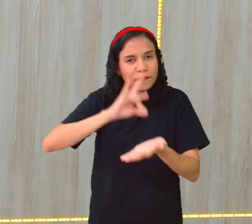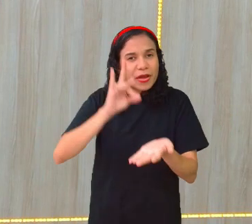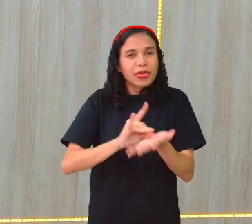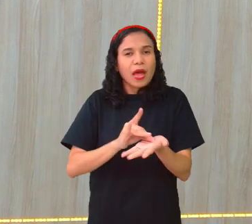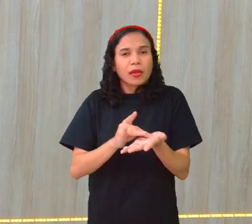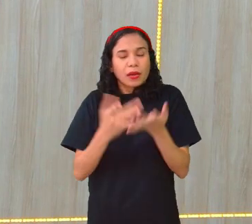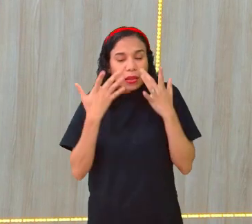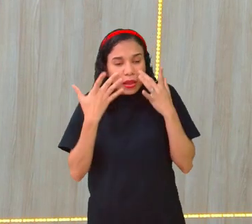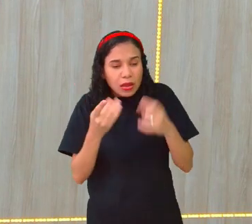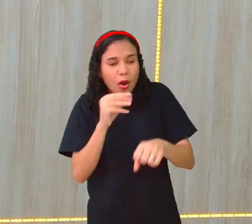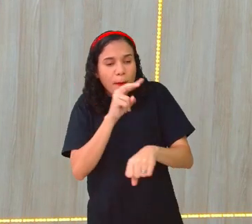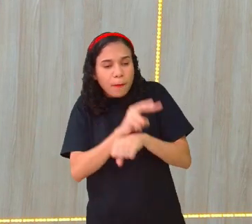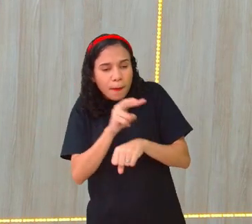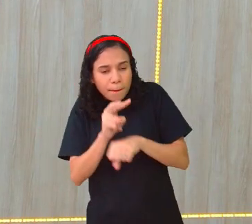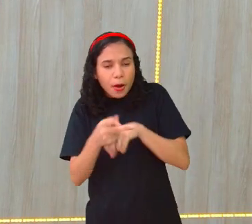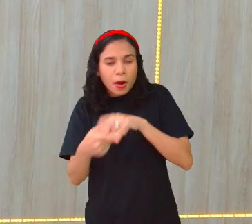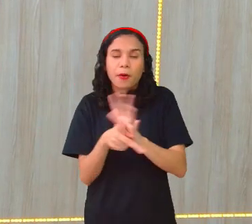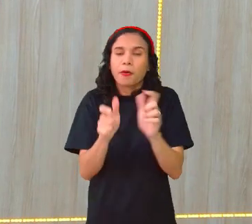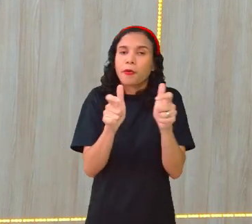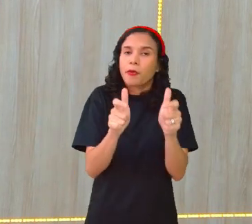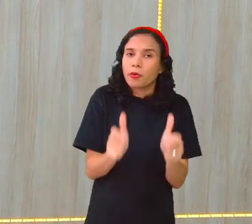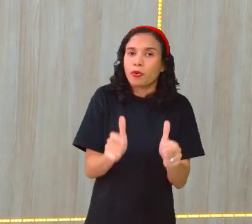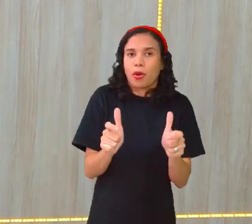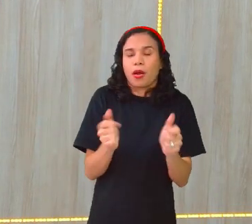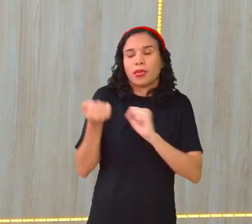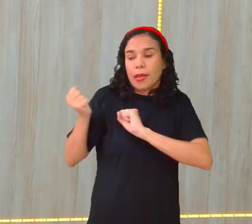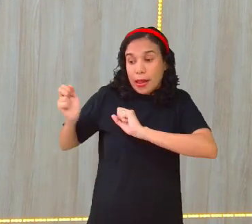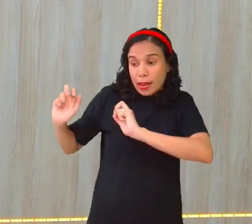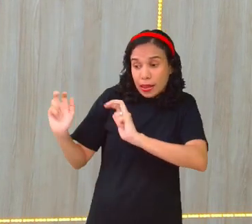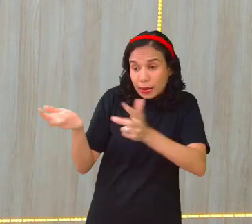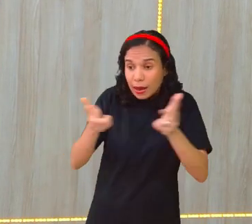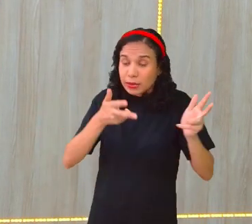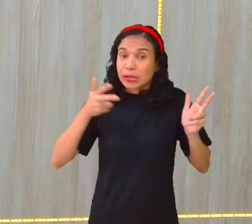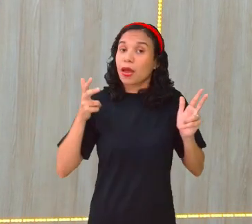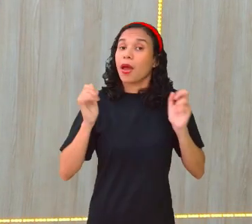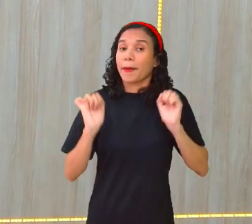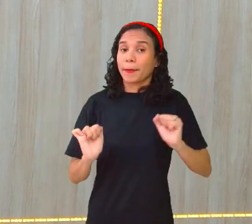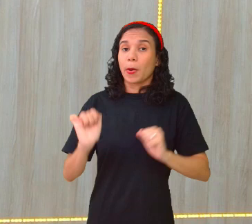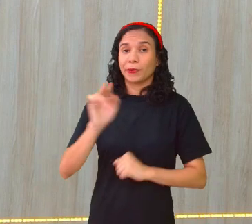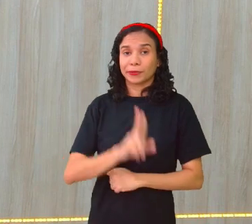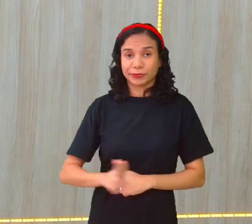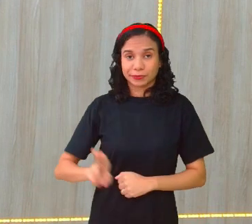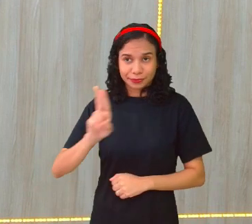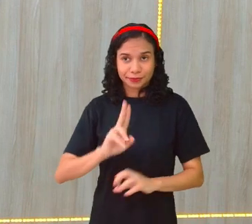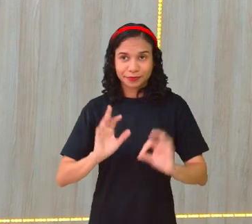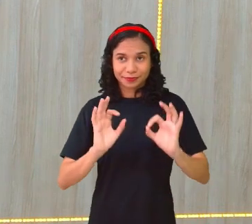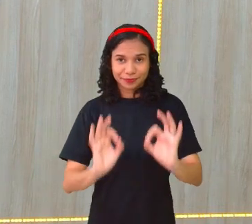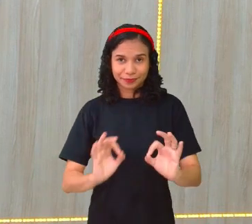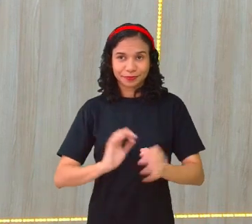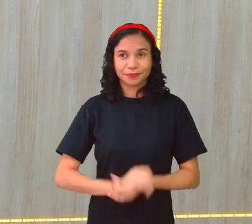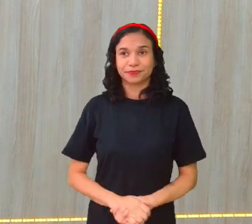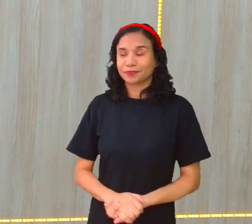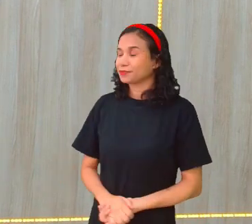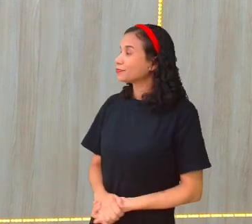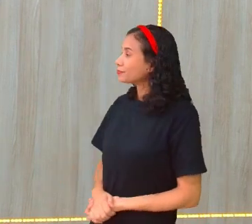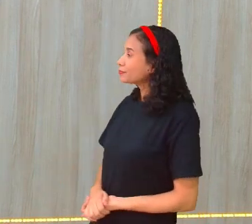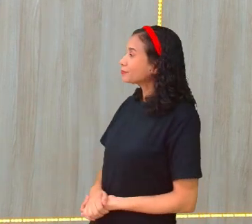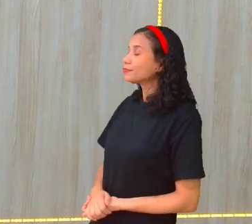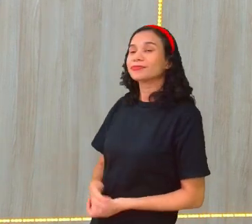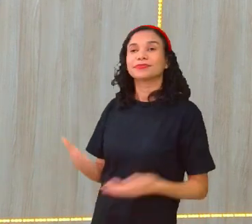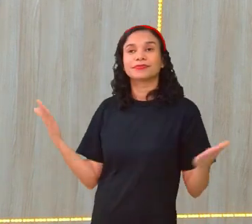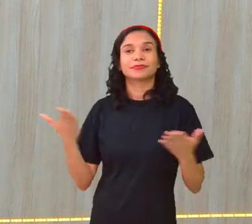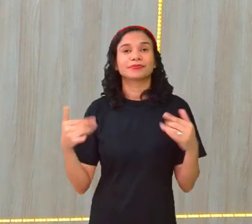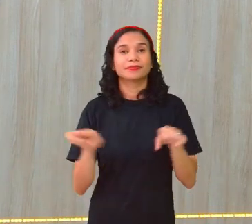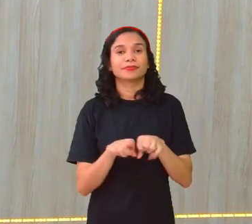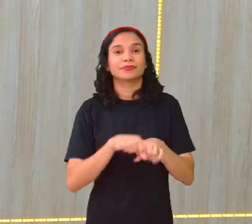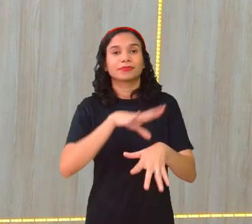que devemos ter nos locais de lazer que possamos usufruir, tá certo? E vamos aqui